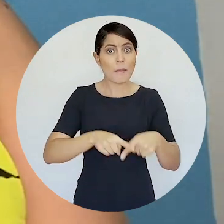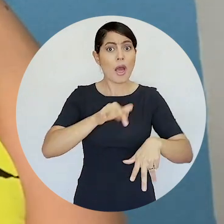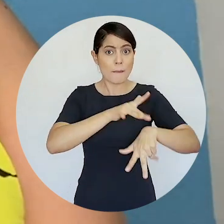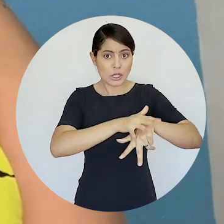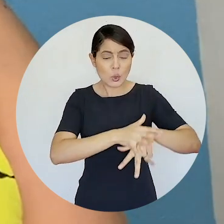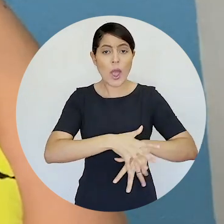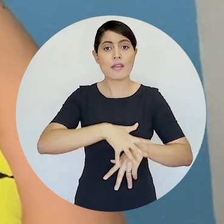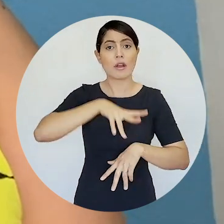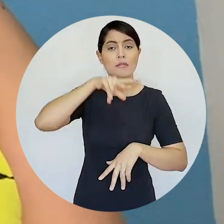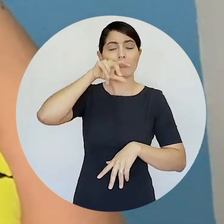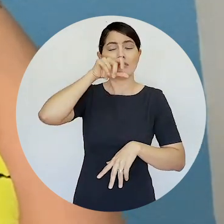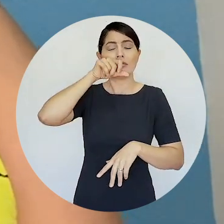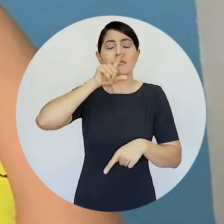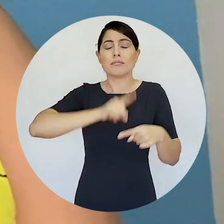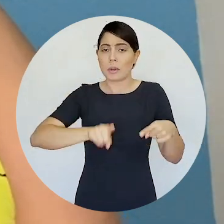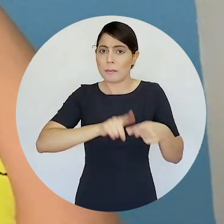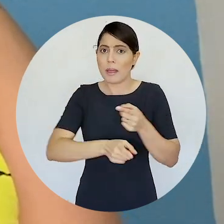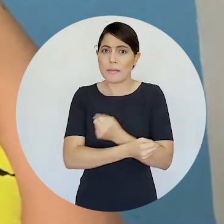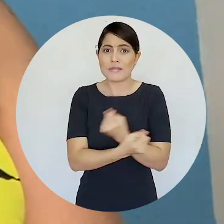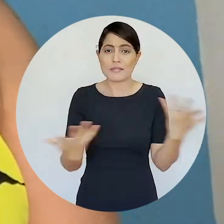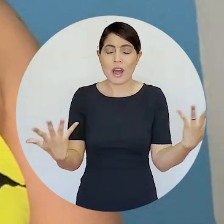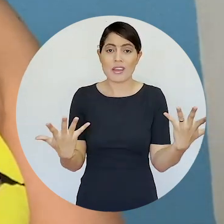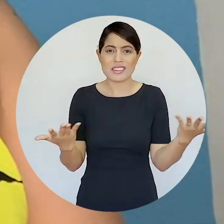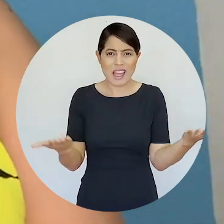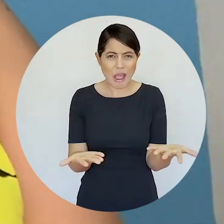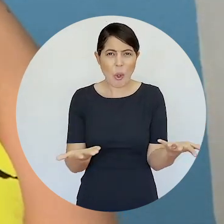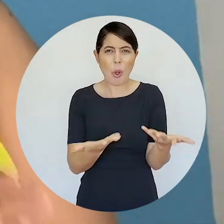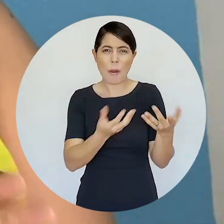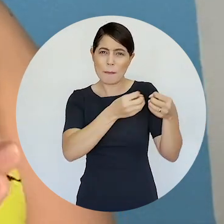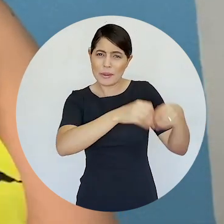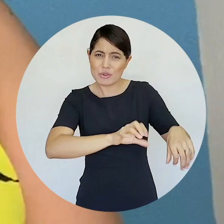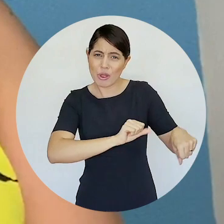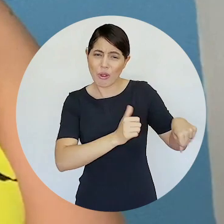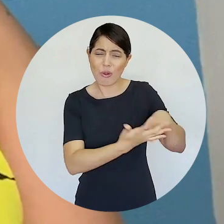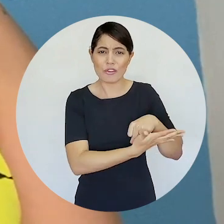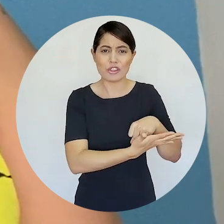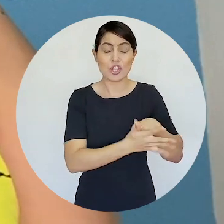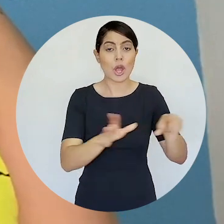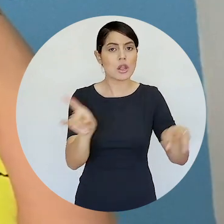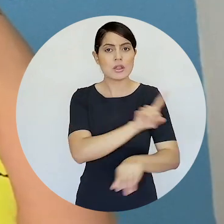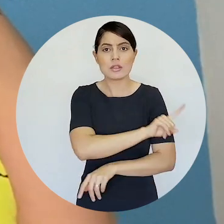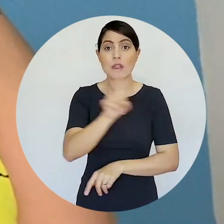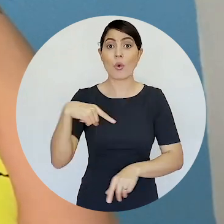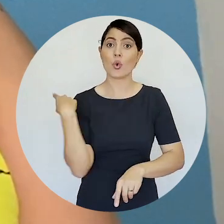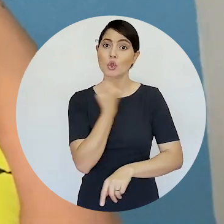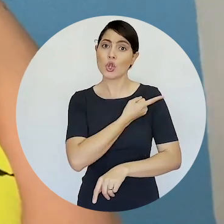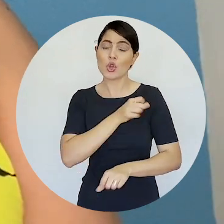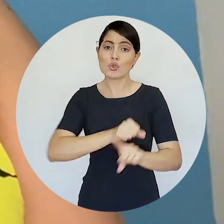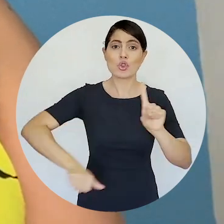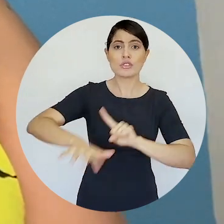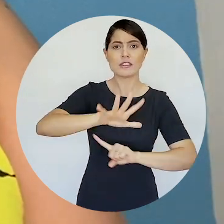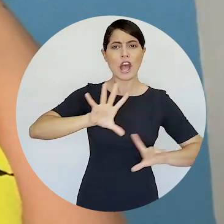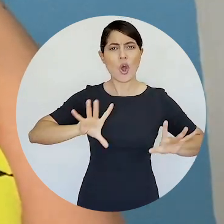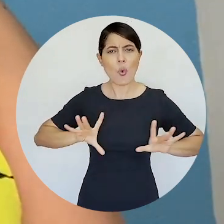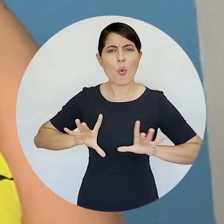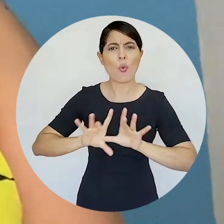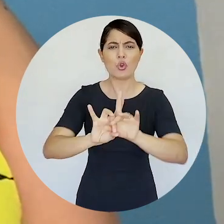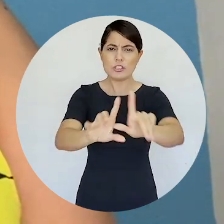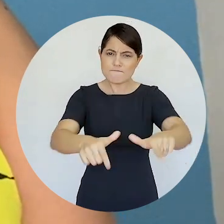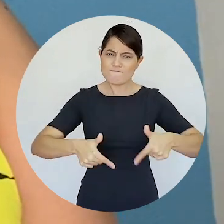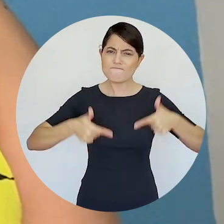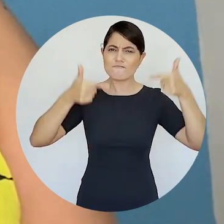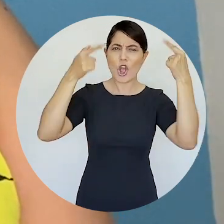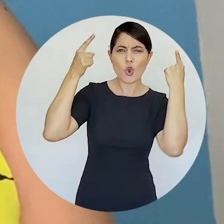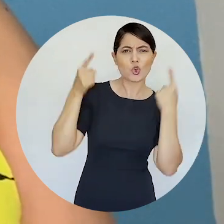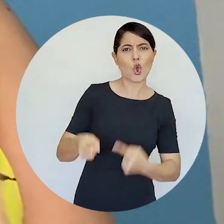que causam doenças respiratórias e mais os prejuízos trazidos pela Covid-19. É hora da